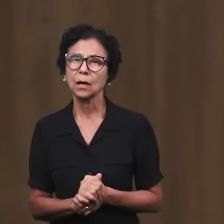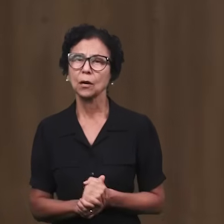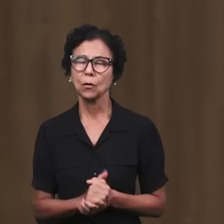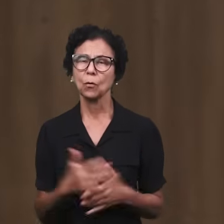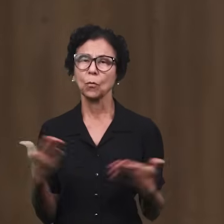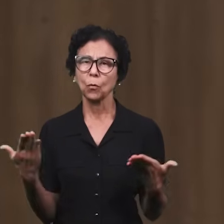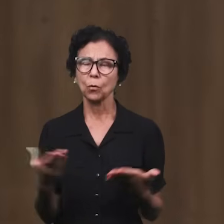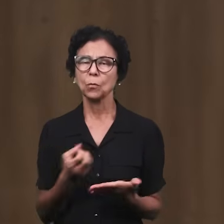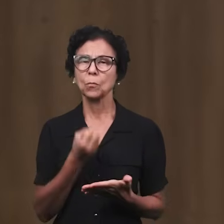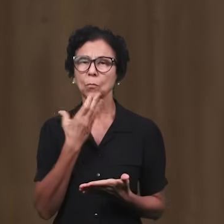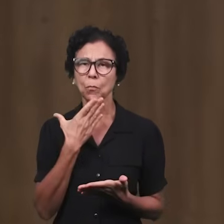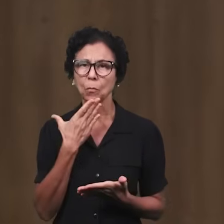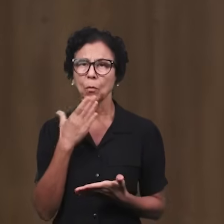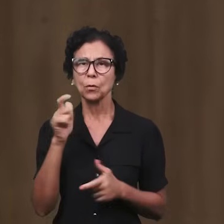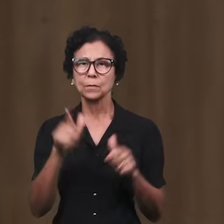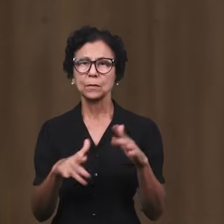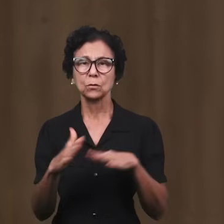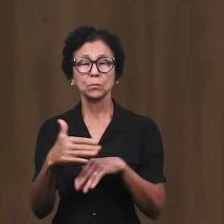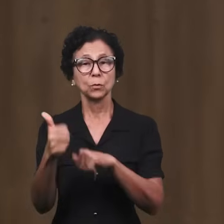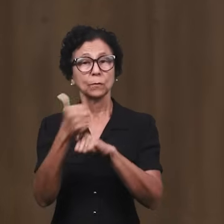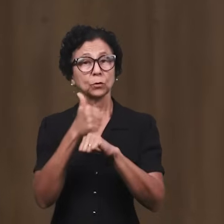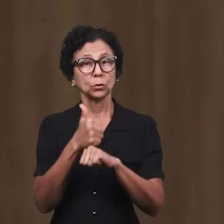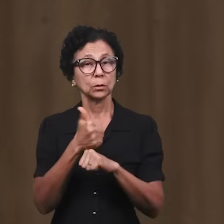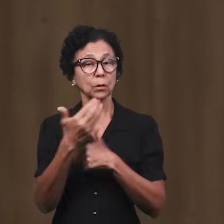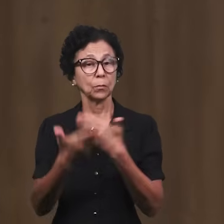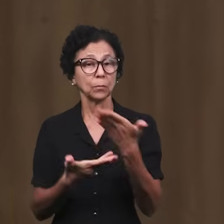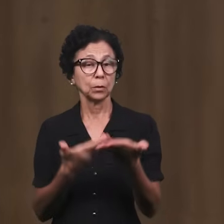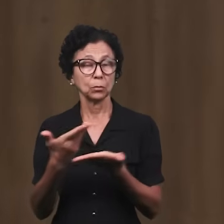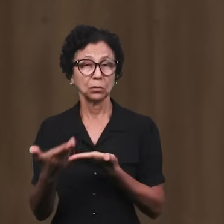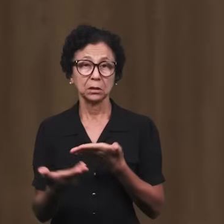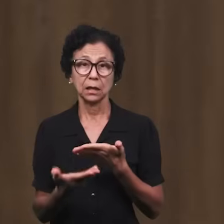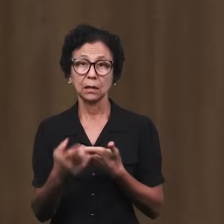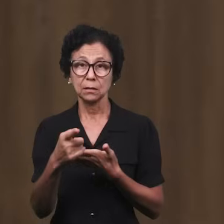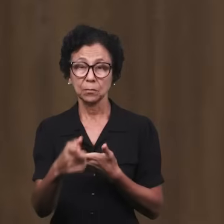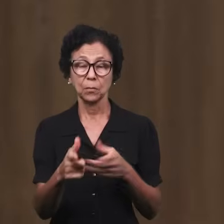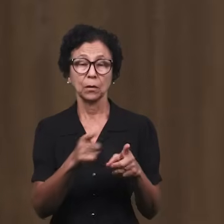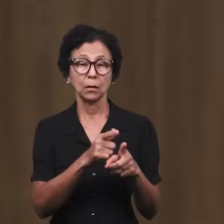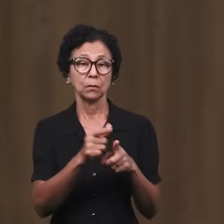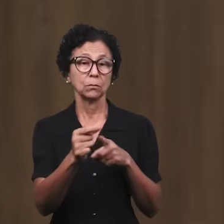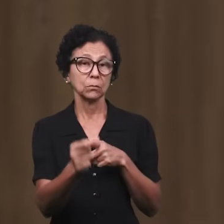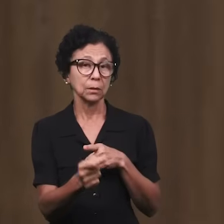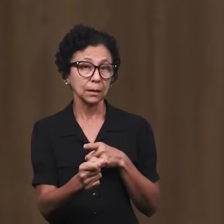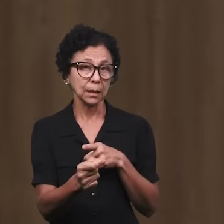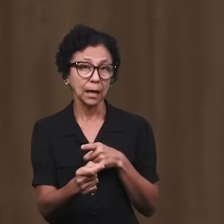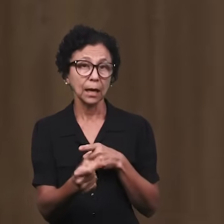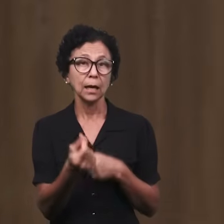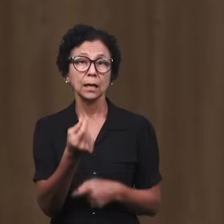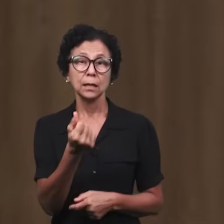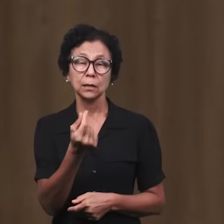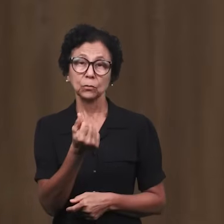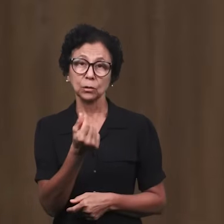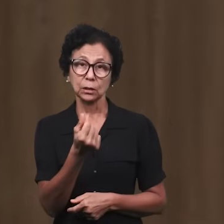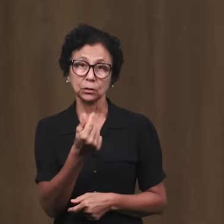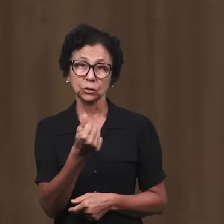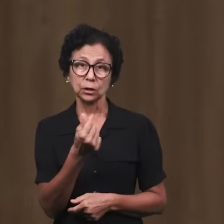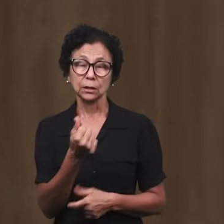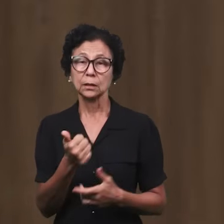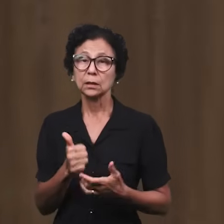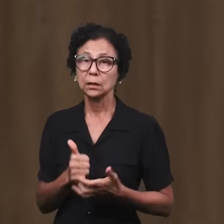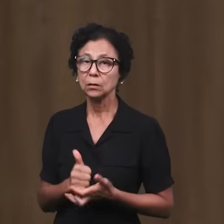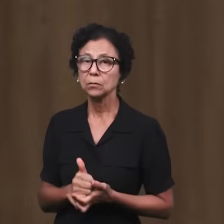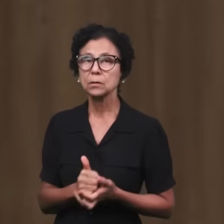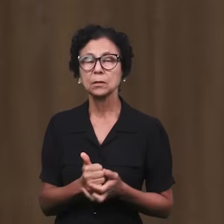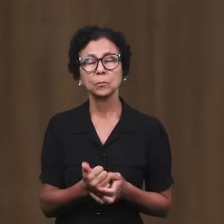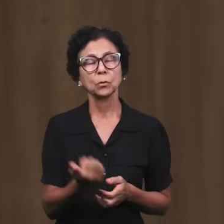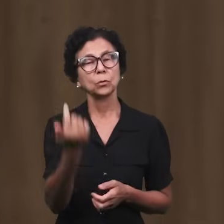né, bons profissionais para cuidar do seu imóvel. Você pode deixar ele alugado e com a renda daquela locação você vai poder